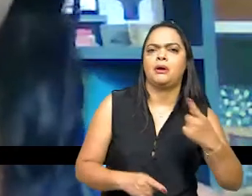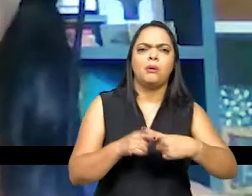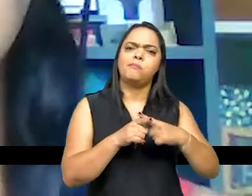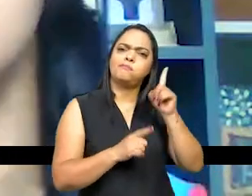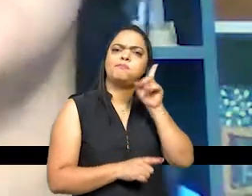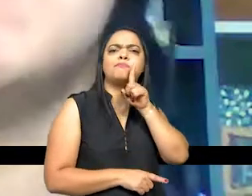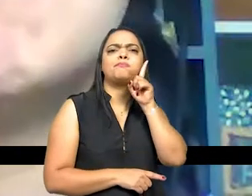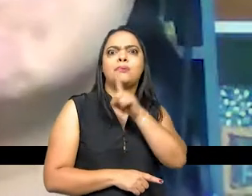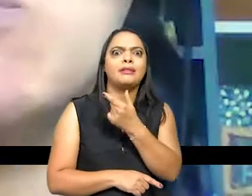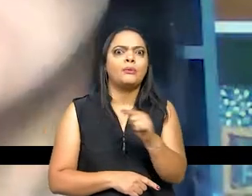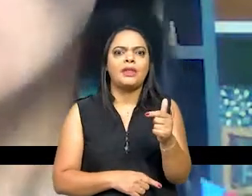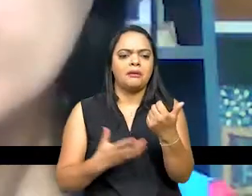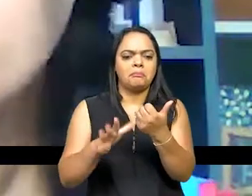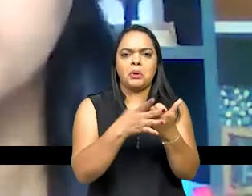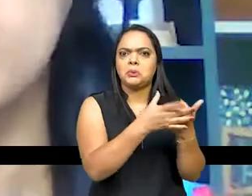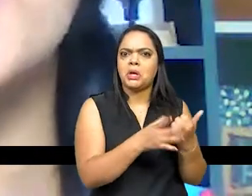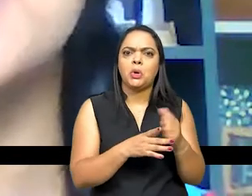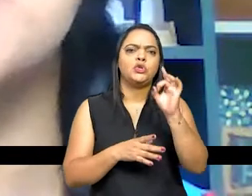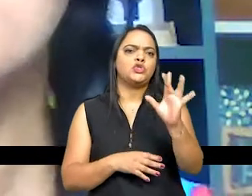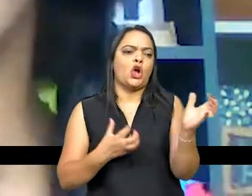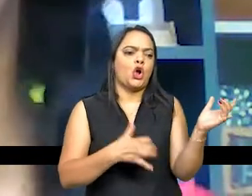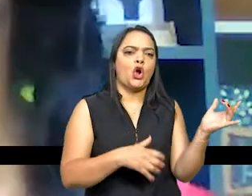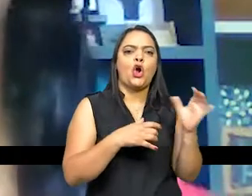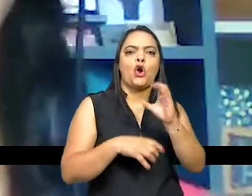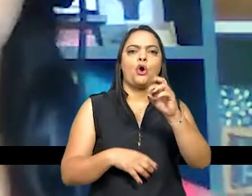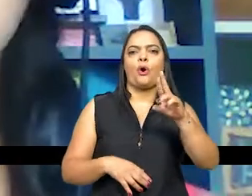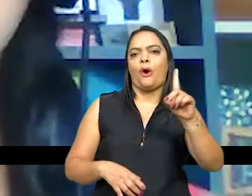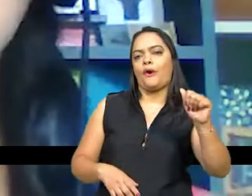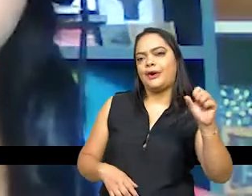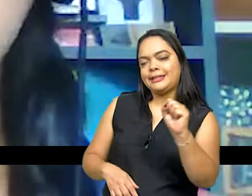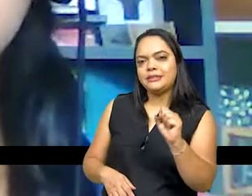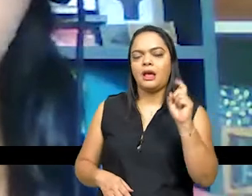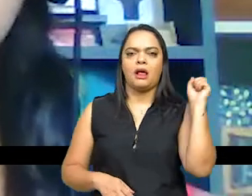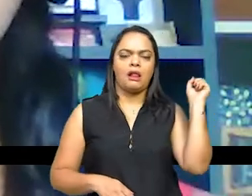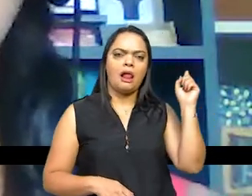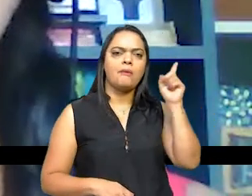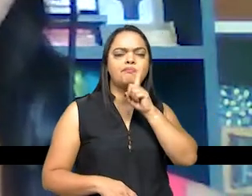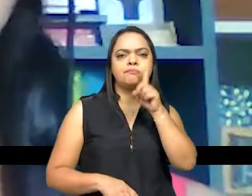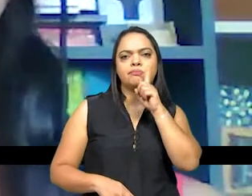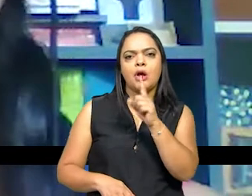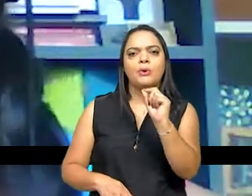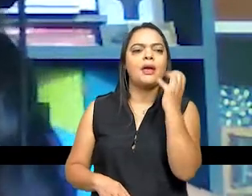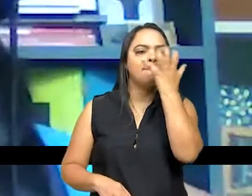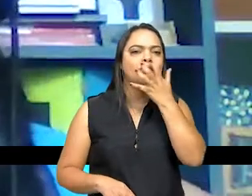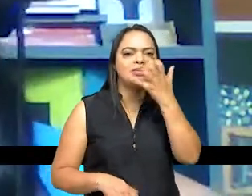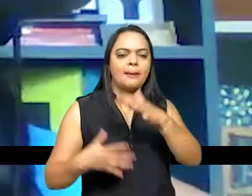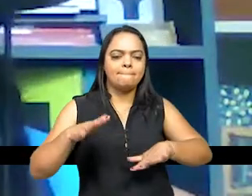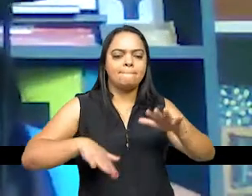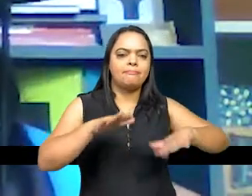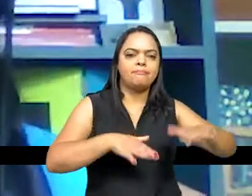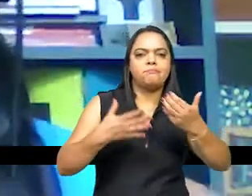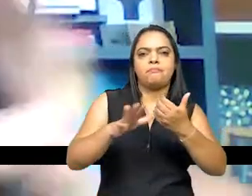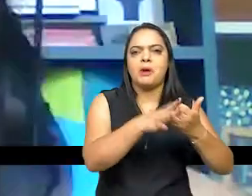gente tem cordas, muitas cordas, mas a gente não tem uma musicalidade de percussão. Por